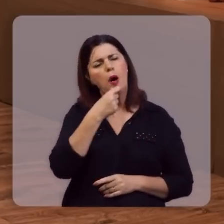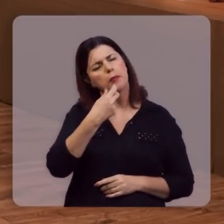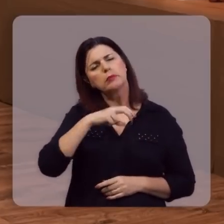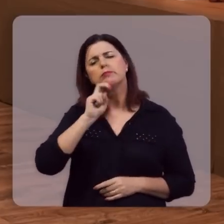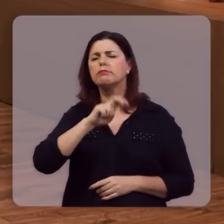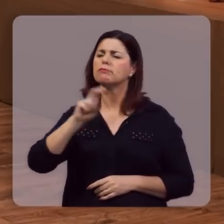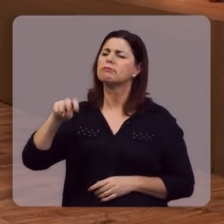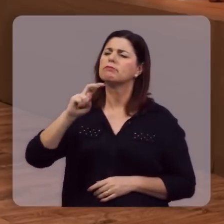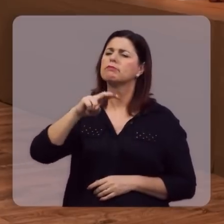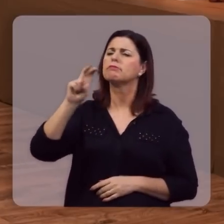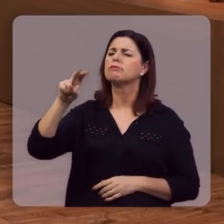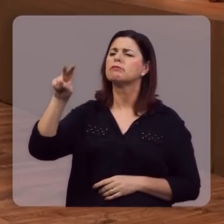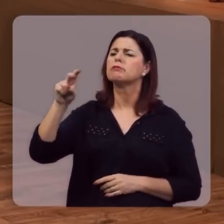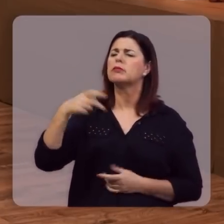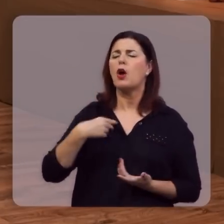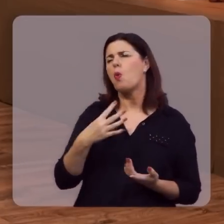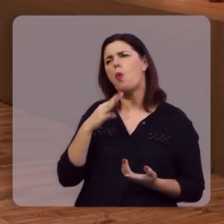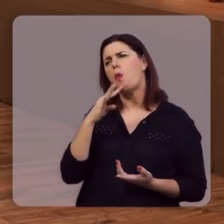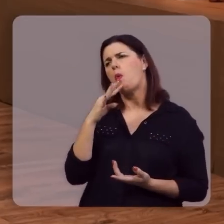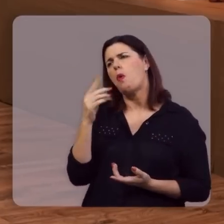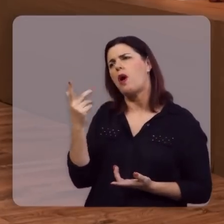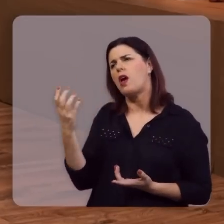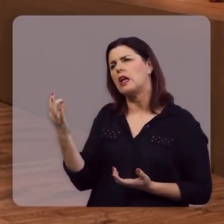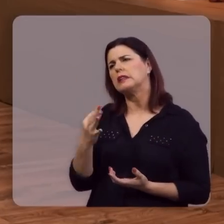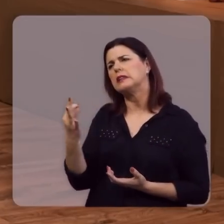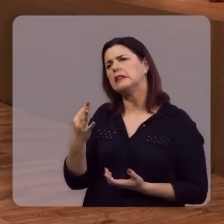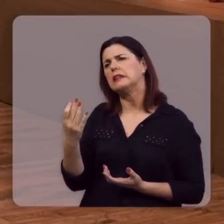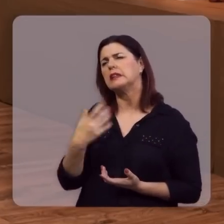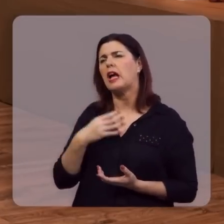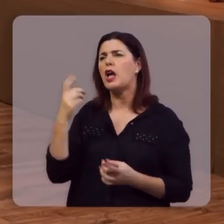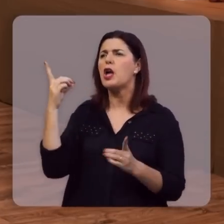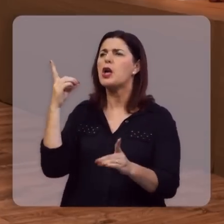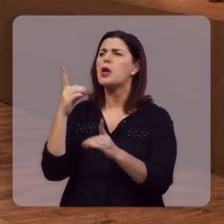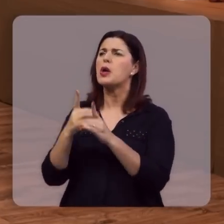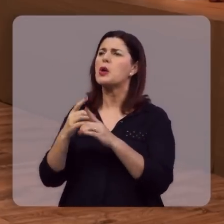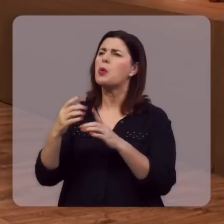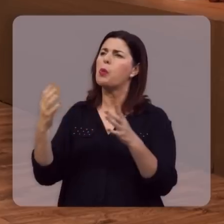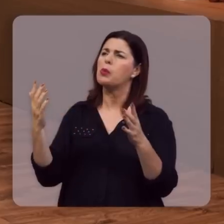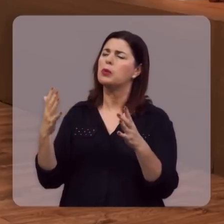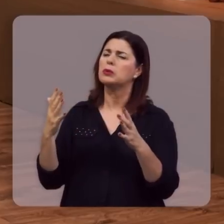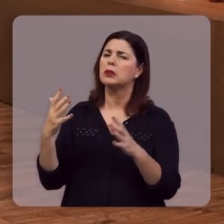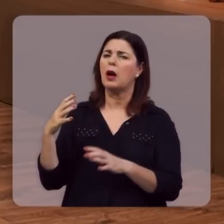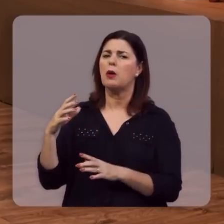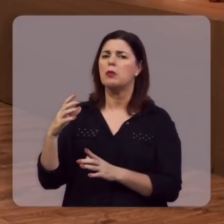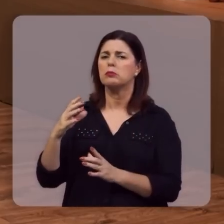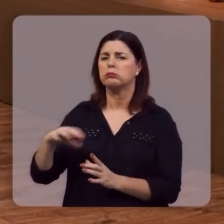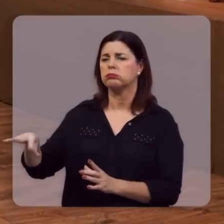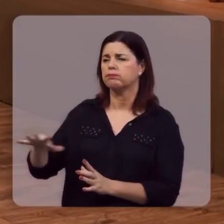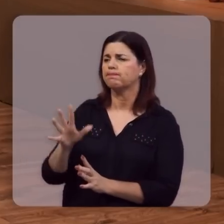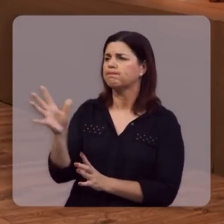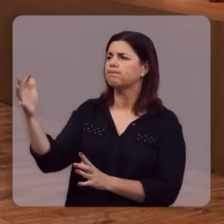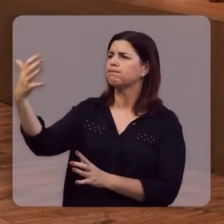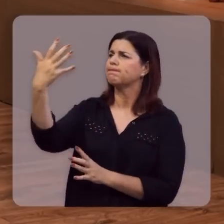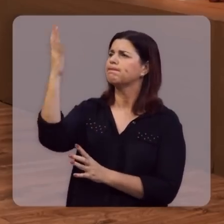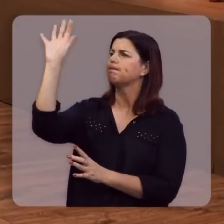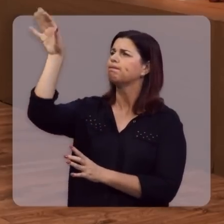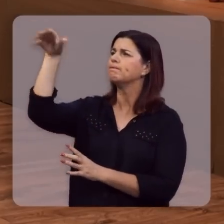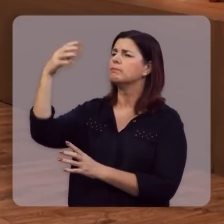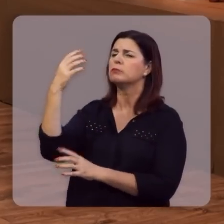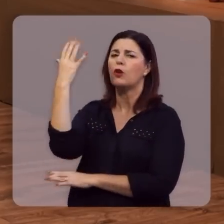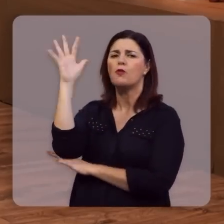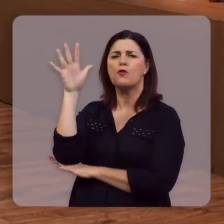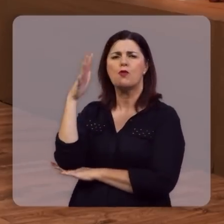sai e, sem conhecer, acha lá uma parreira, uma ramagem bonita,